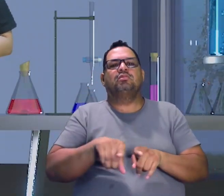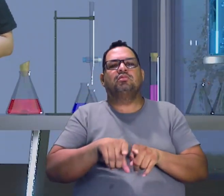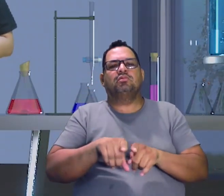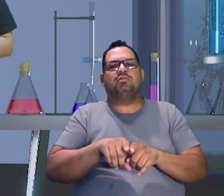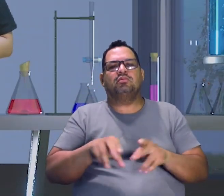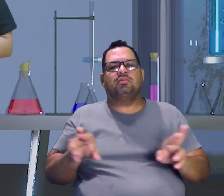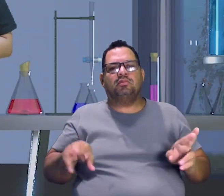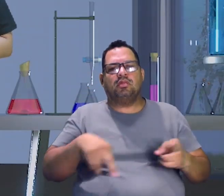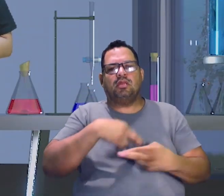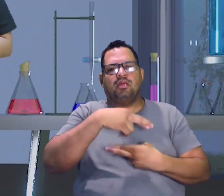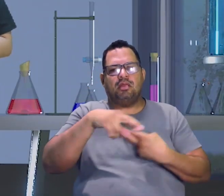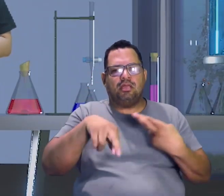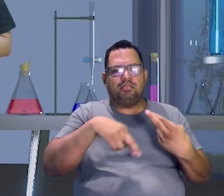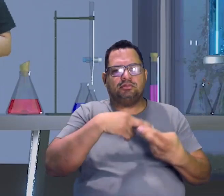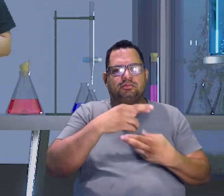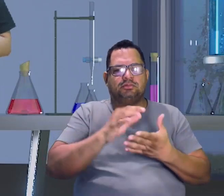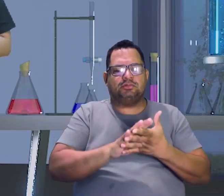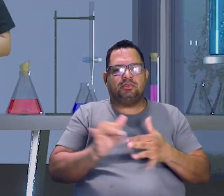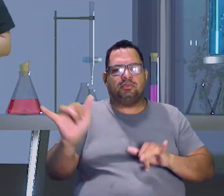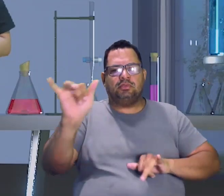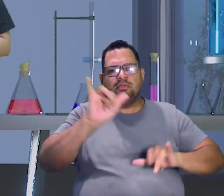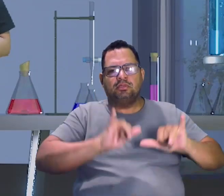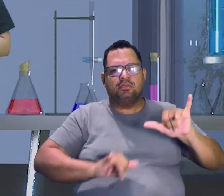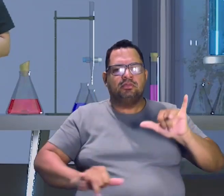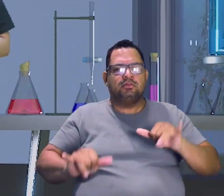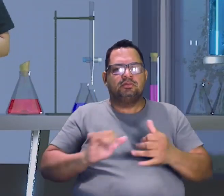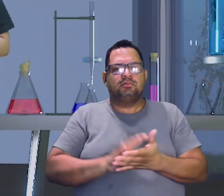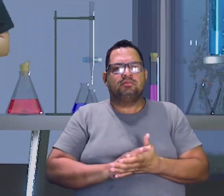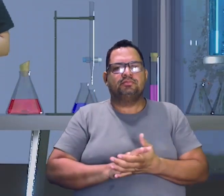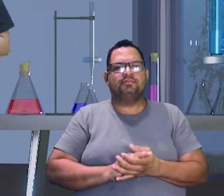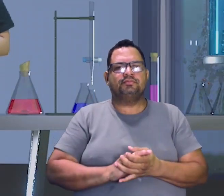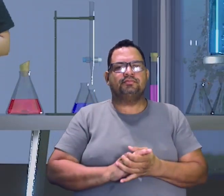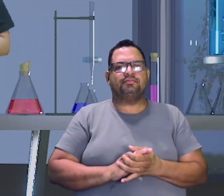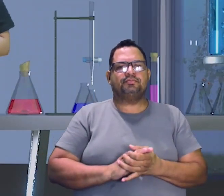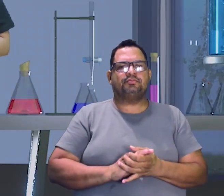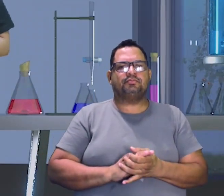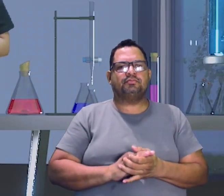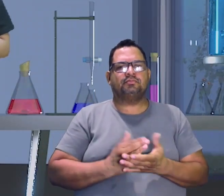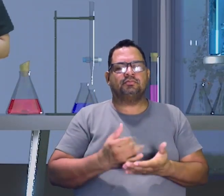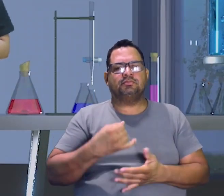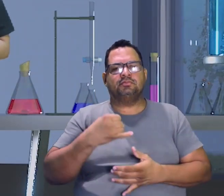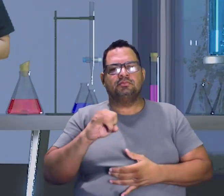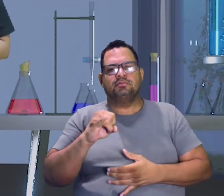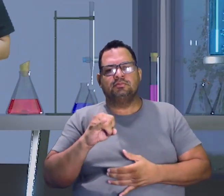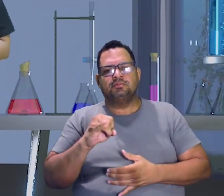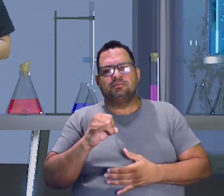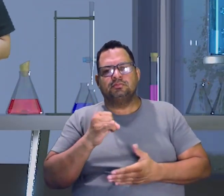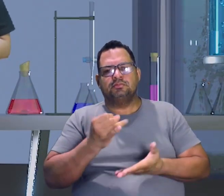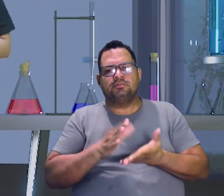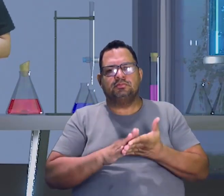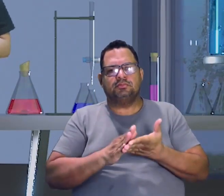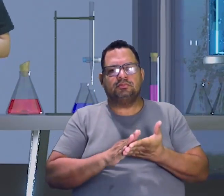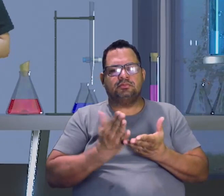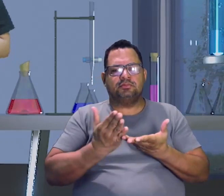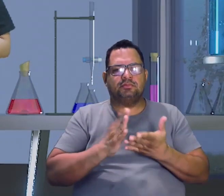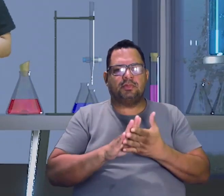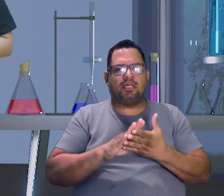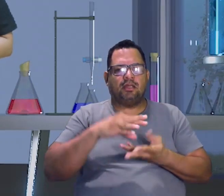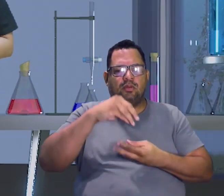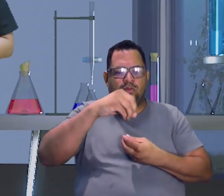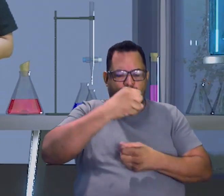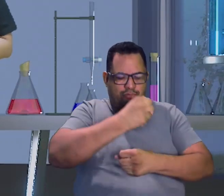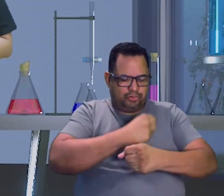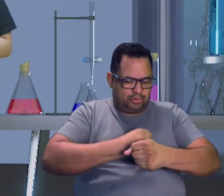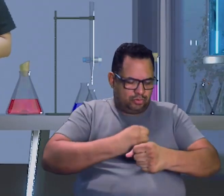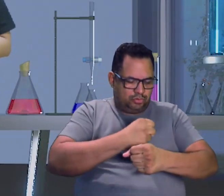os conhecimentos de química. Se você está em tratamento de água, você envolve conhecimento de química. Se você está em preparação de alimentos, envolve conhecimento